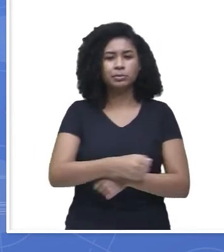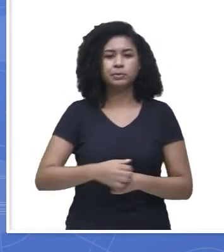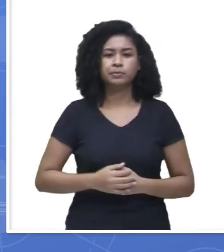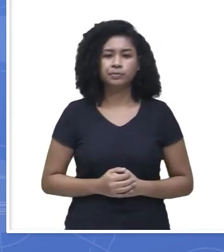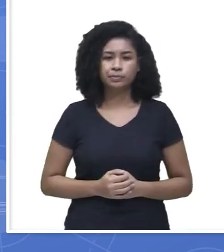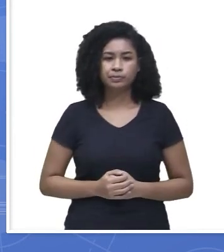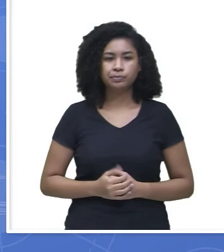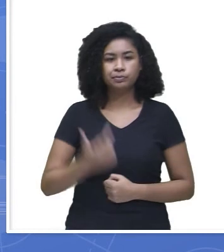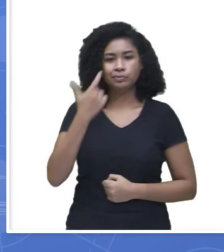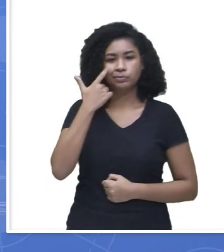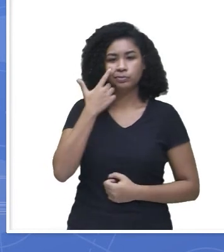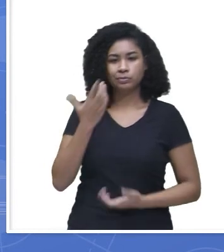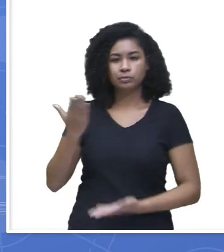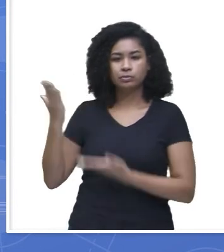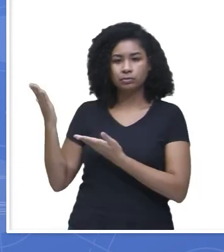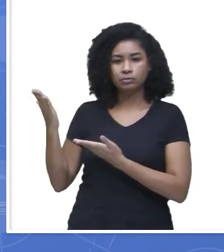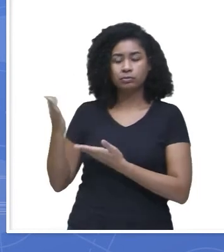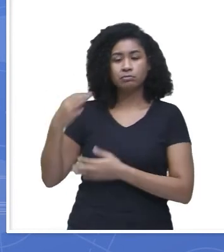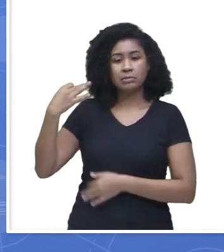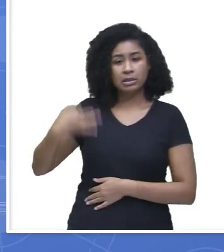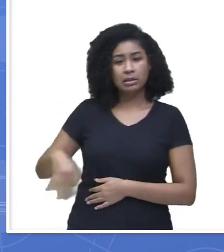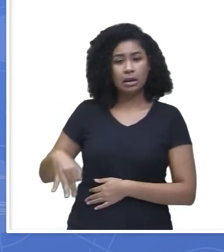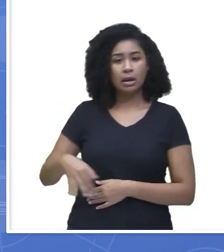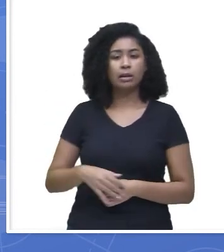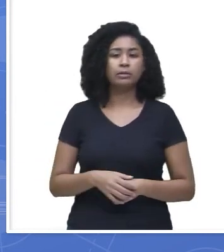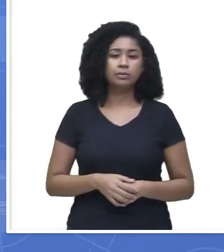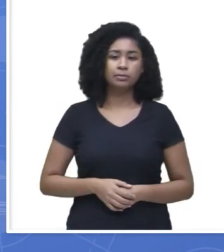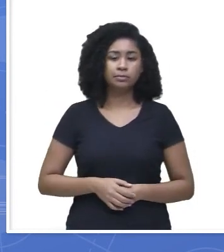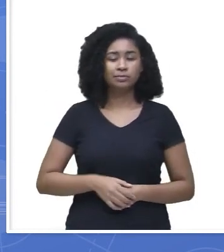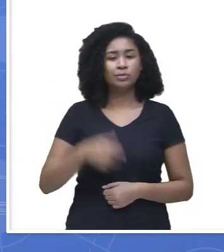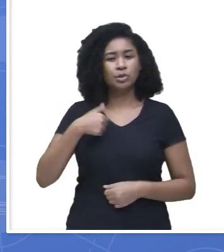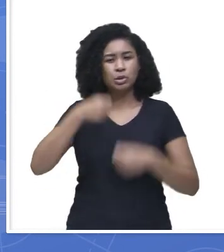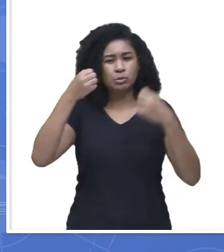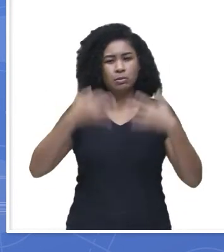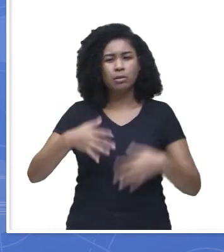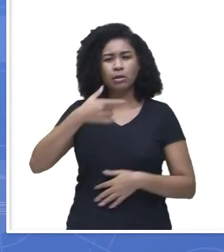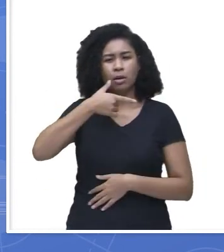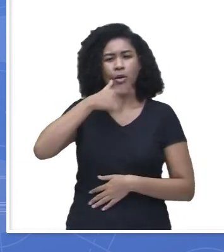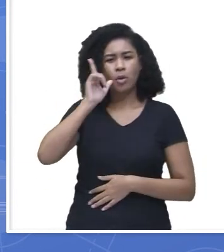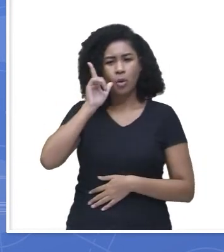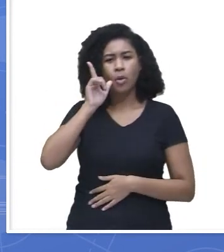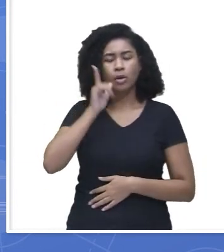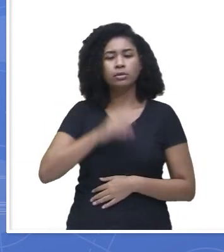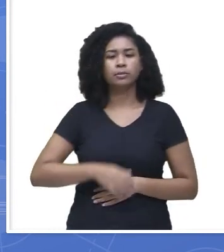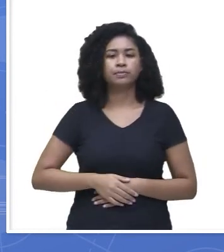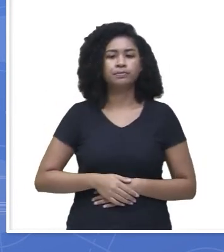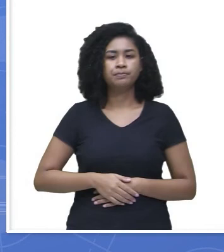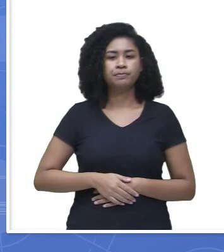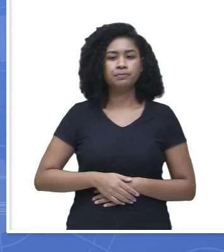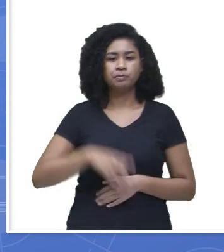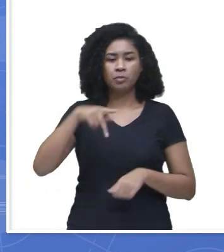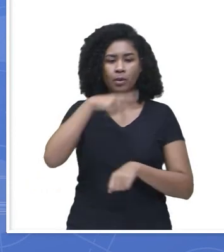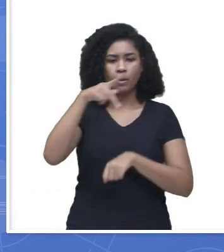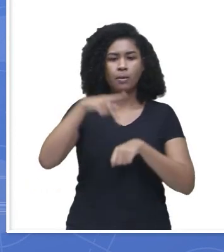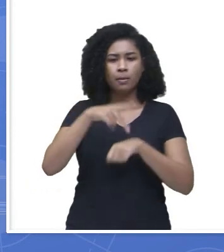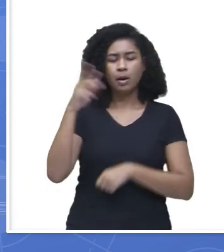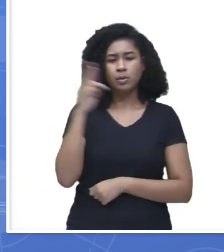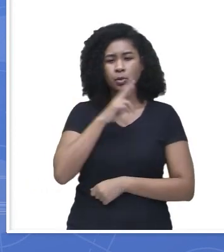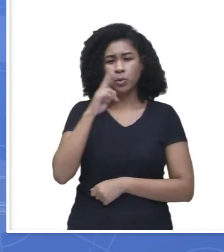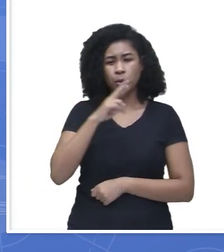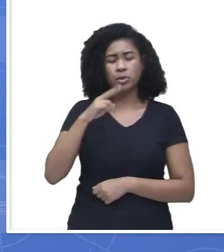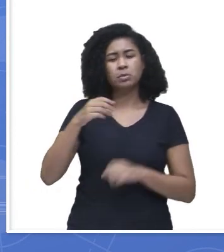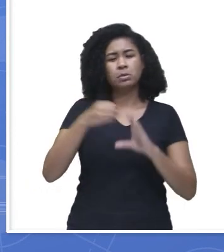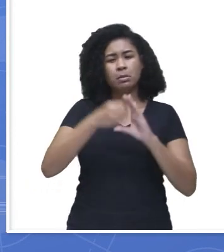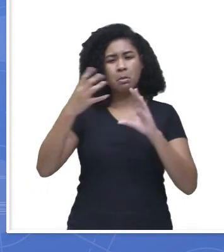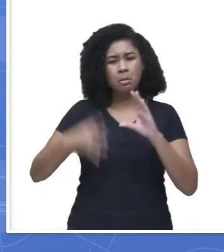Essa alternativa você já sabe que está correta, nós falamos muito isso com vocês ontem. A Rússia tinha uma característica ali muito